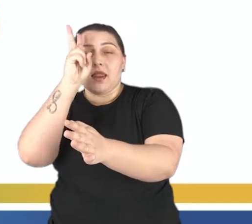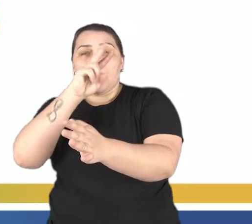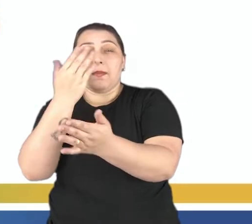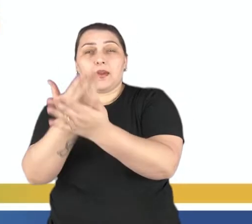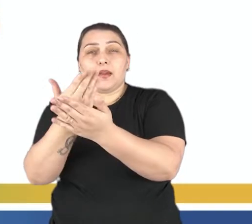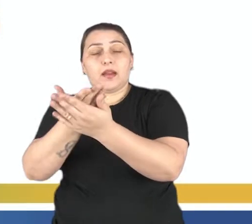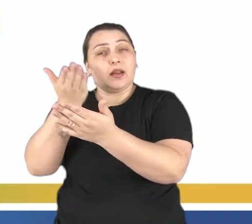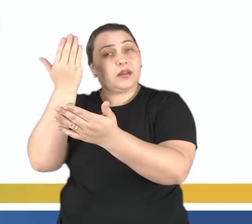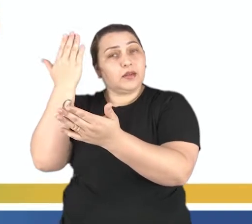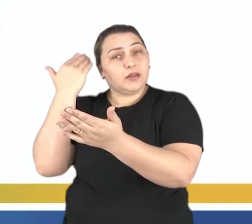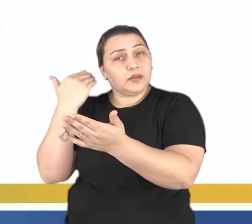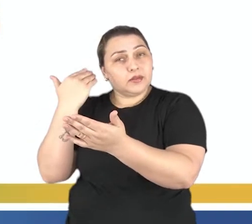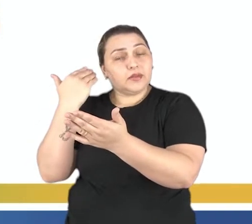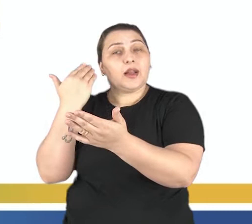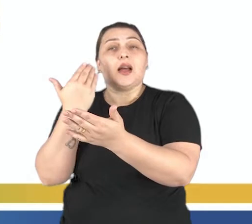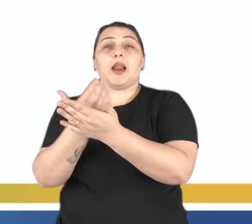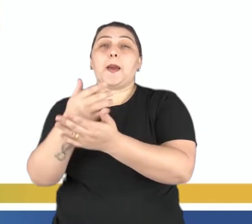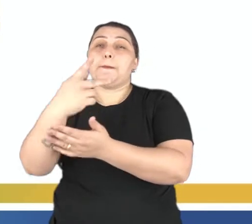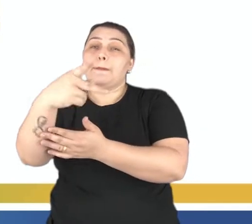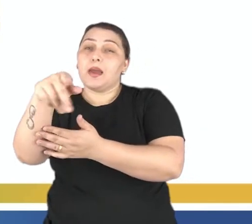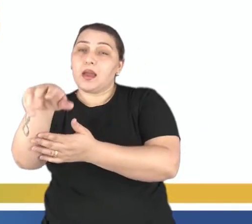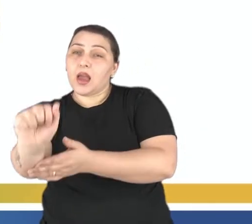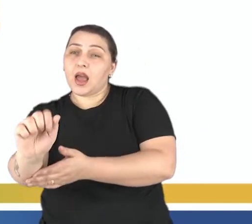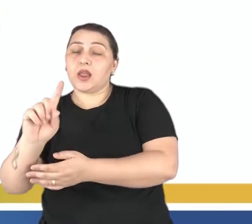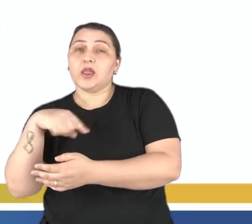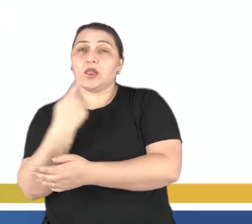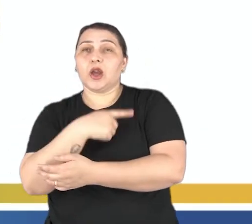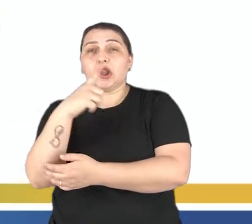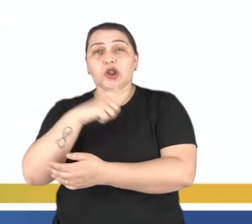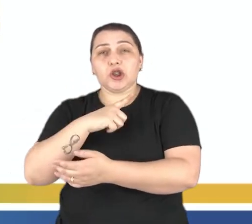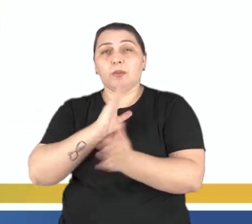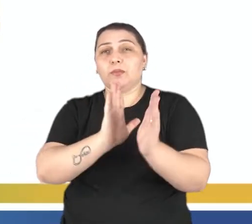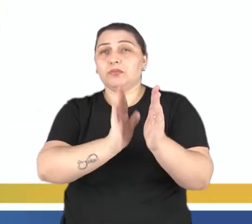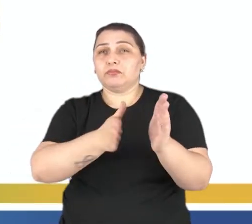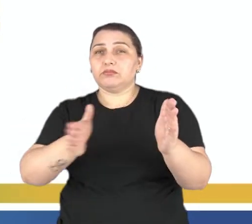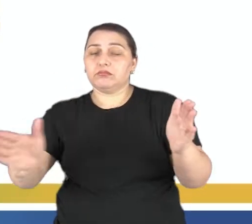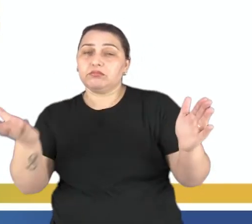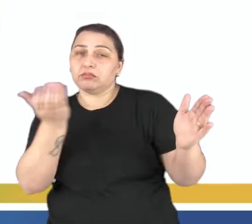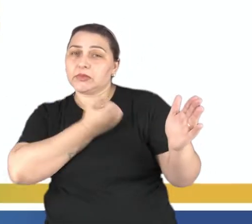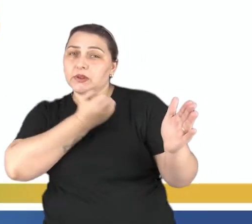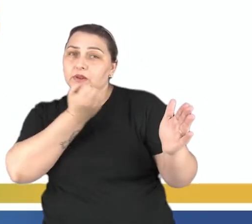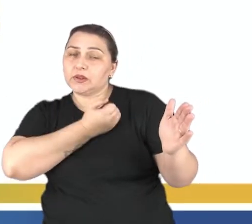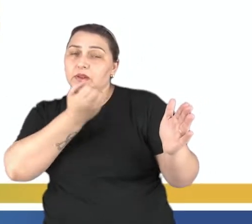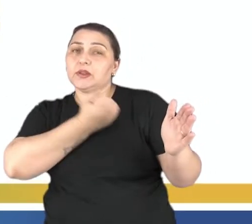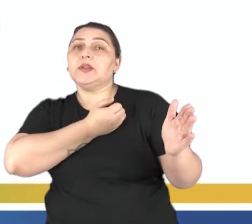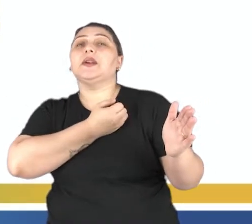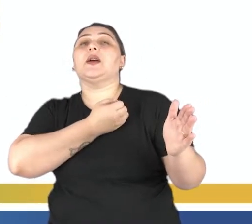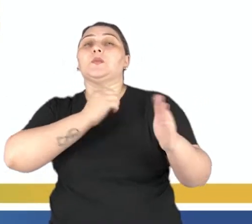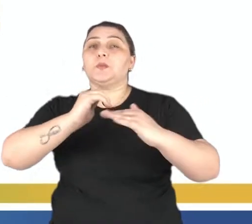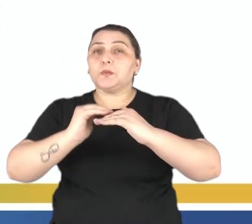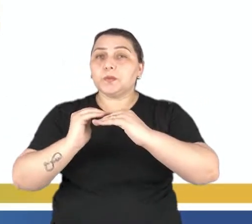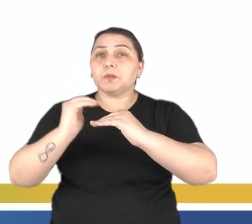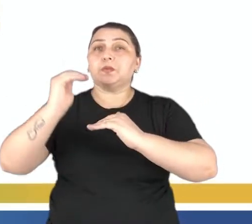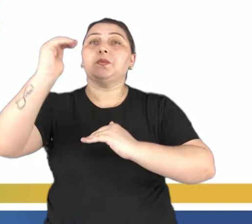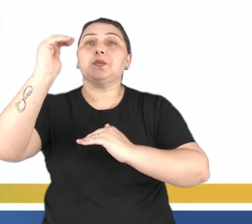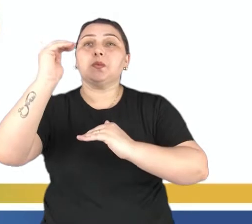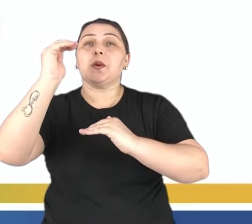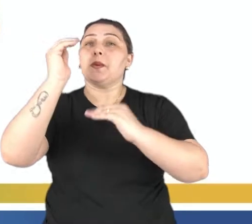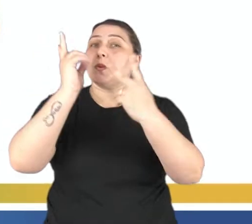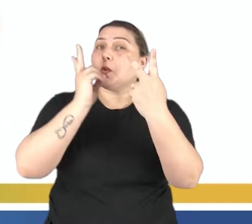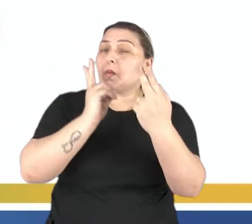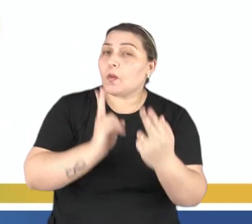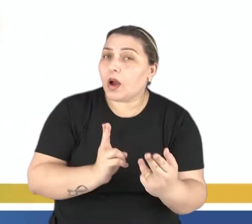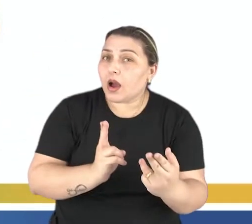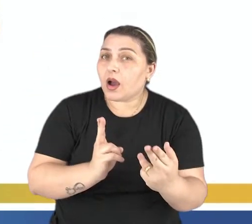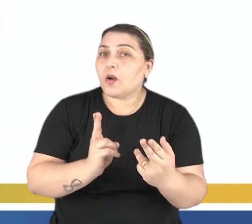aulas anteriores, na aula sobre PA, nós tínhamos uma sequência numérica em que elas aumentavam numa mesma constante,